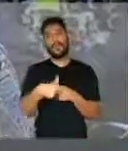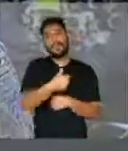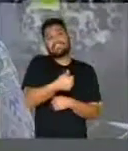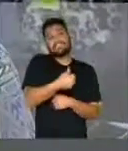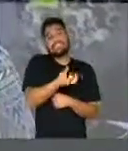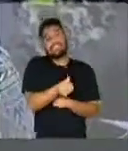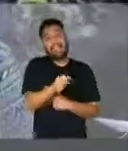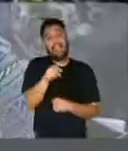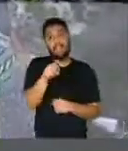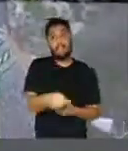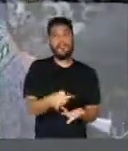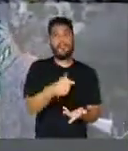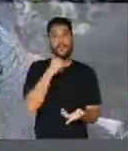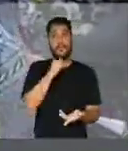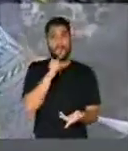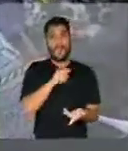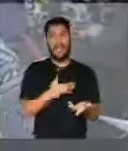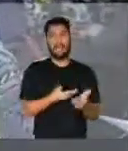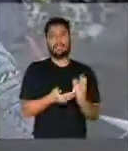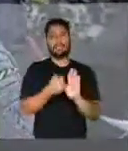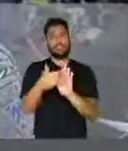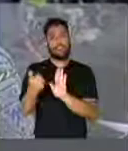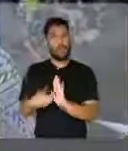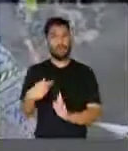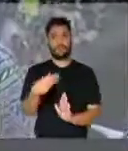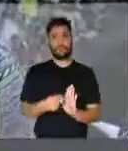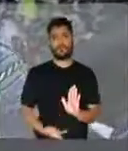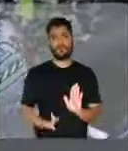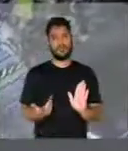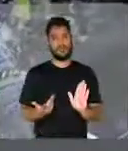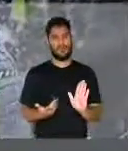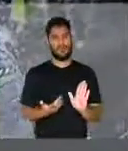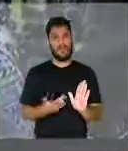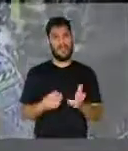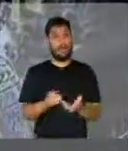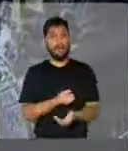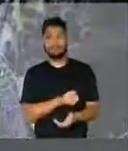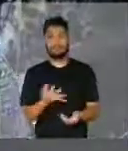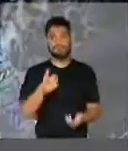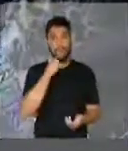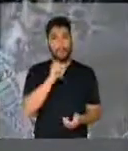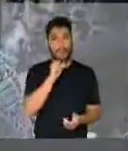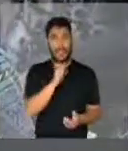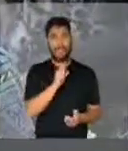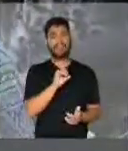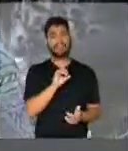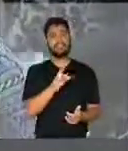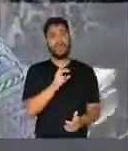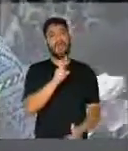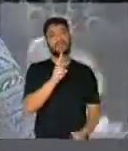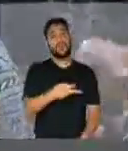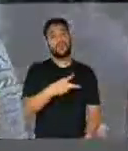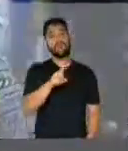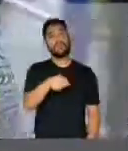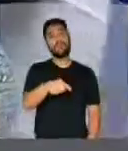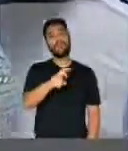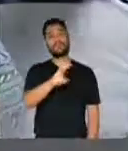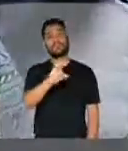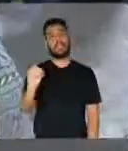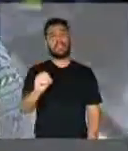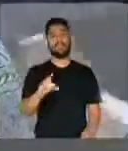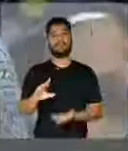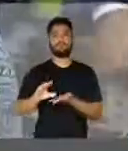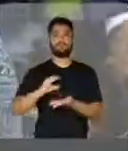programa, empurrou-as para a vulnerabilidade. Só cerca de 2.500 recebem. Esse corte